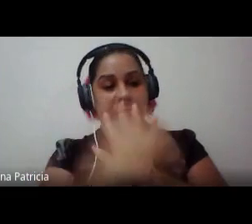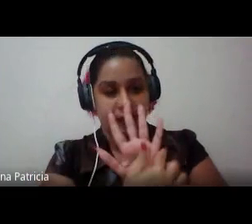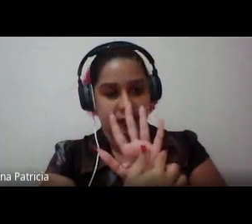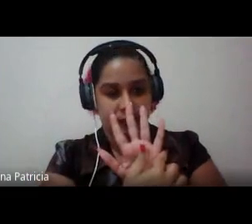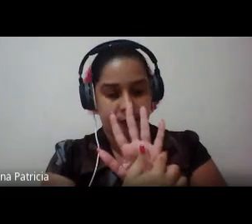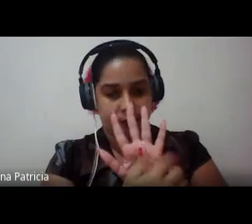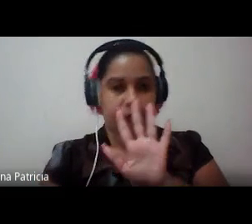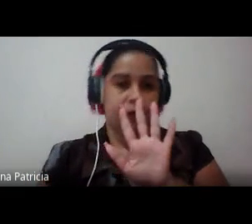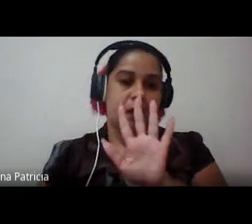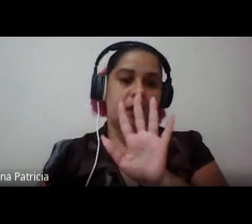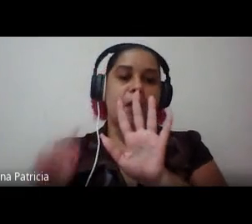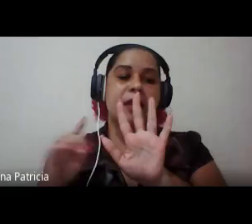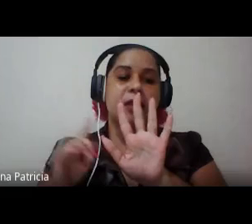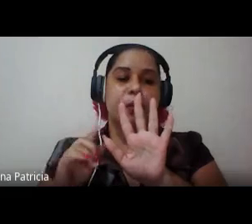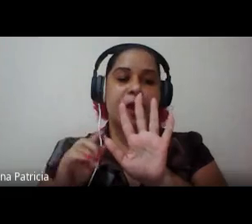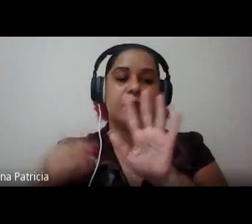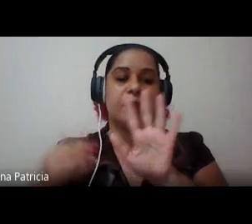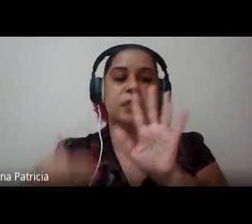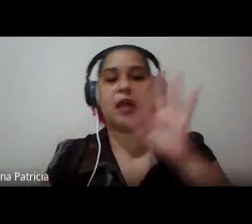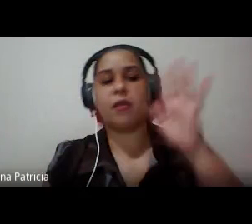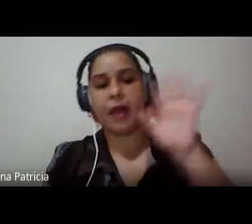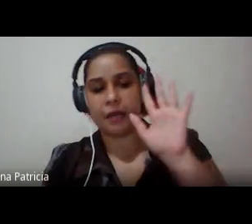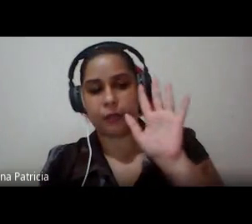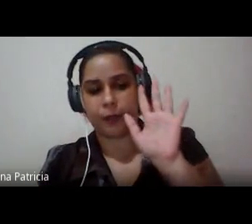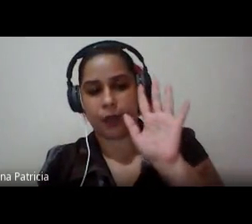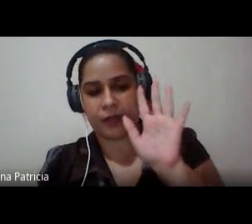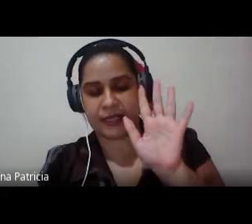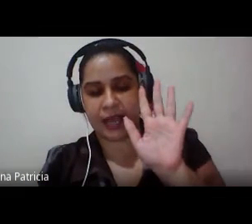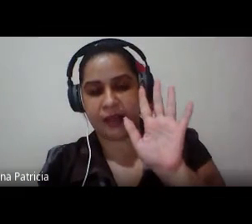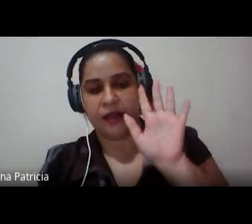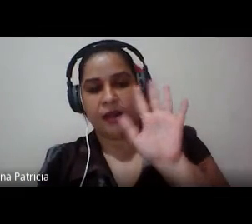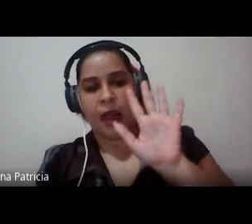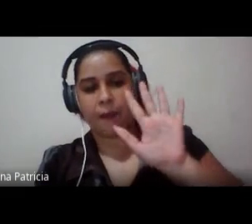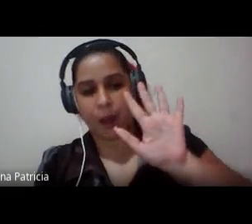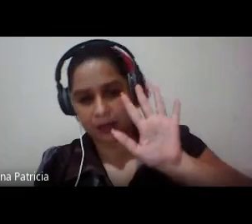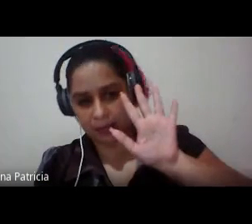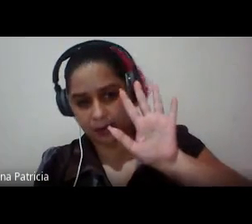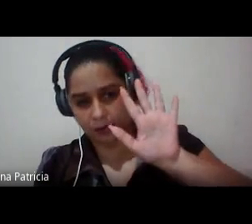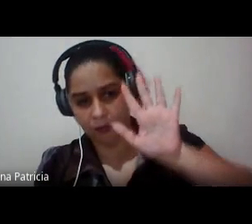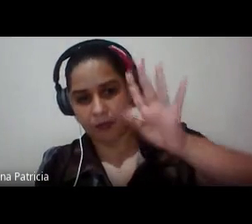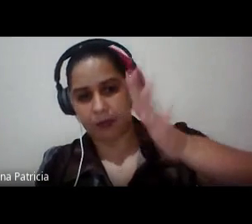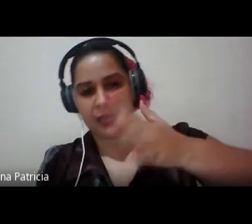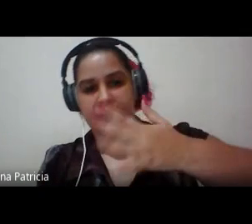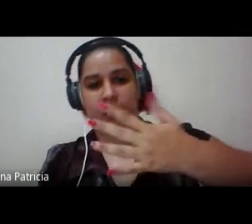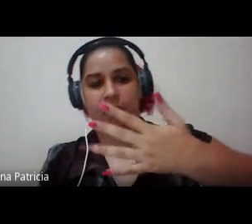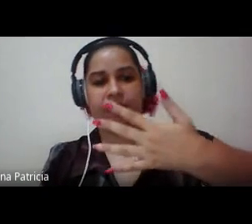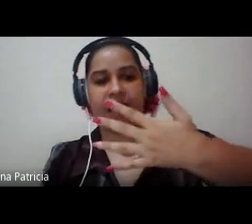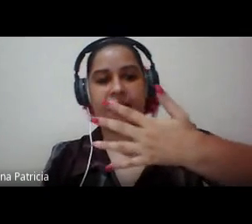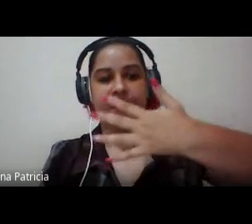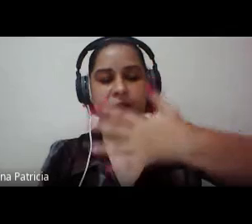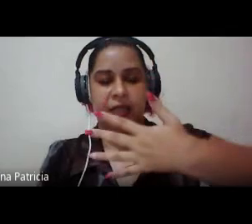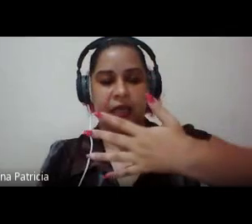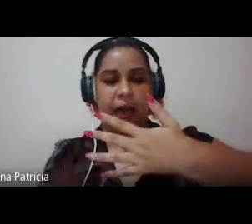algum deles. Então, quais são os parâmetros? O sinal de parâmetro, para começar, a palma da mão, vai botar assim, ó,